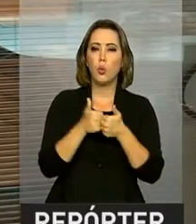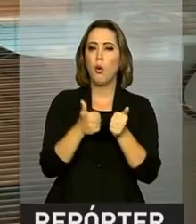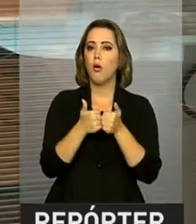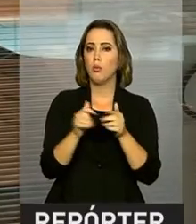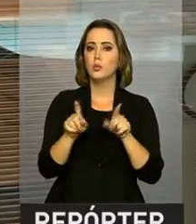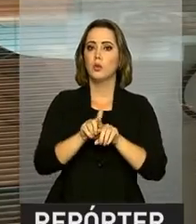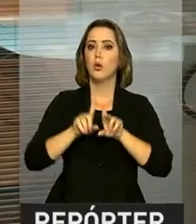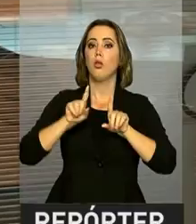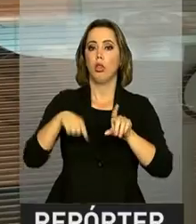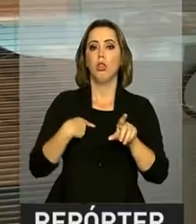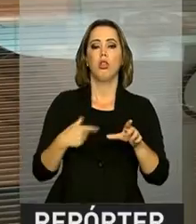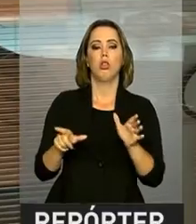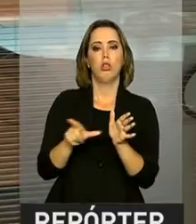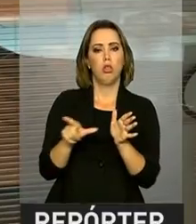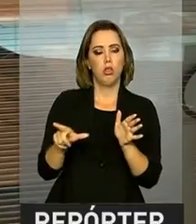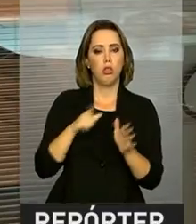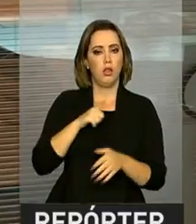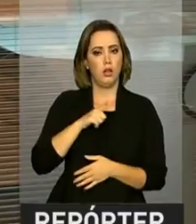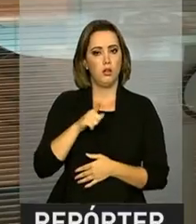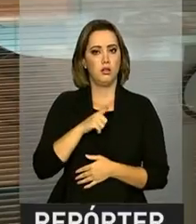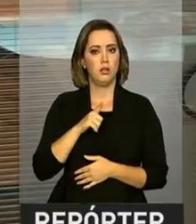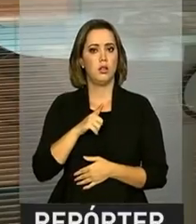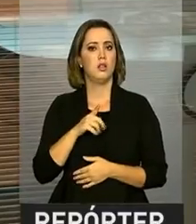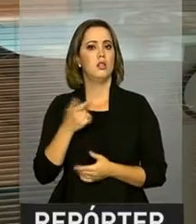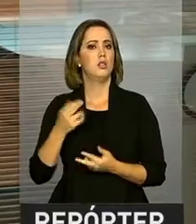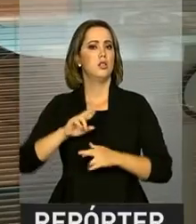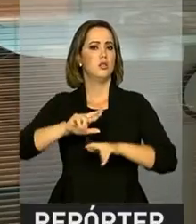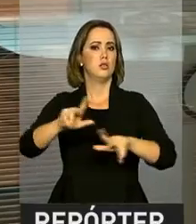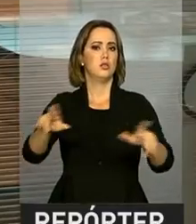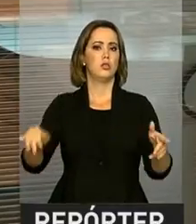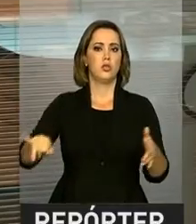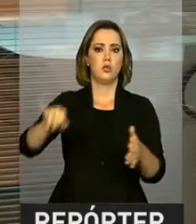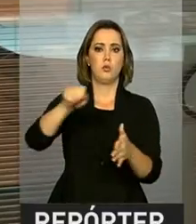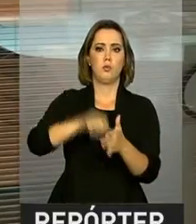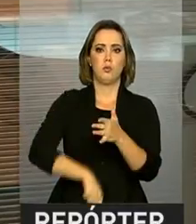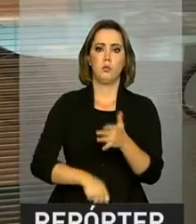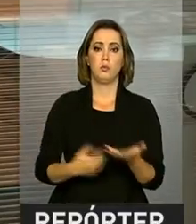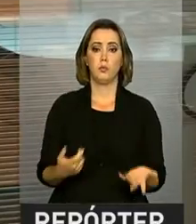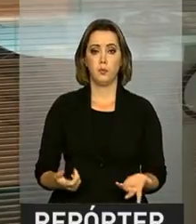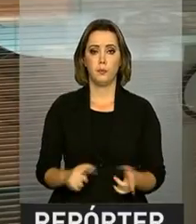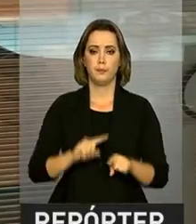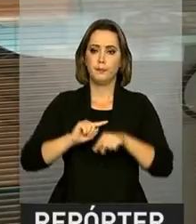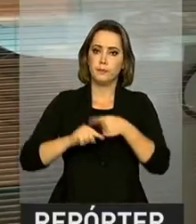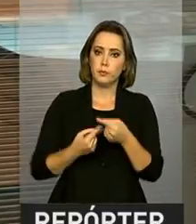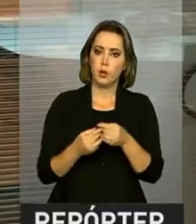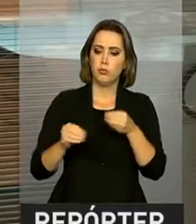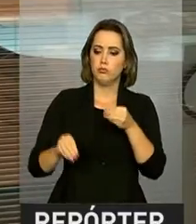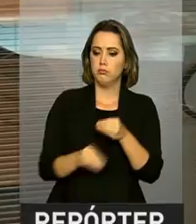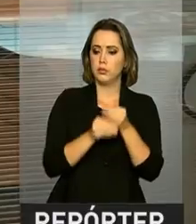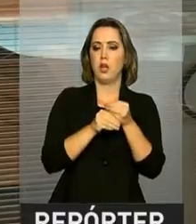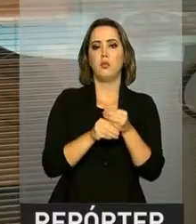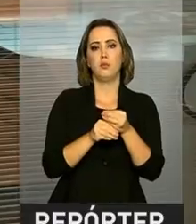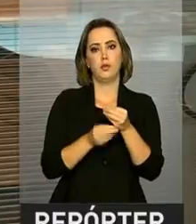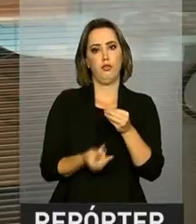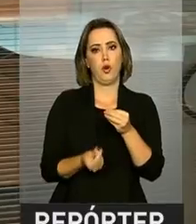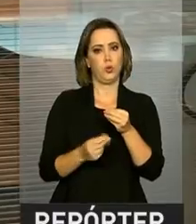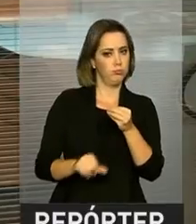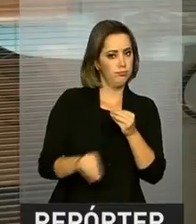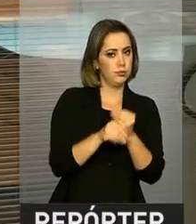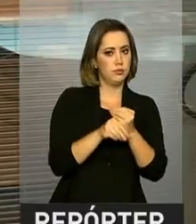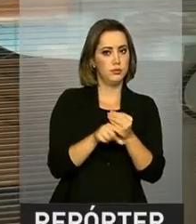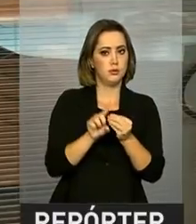tributos, que é o PIS/COFINS, a CID e o ICMS. Além disso, as distribuidoras,